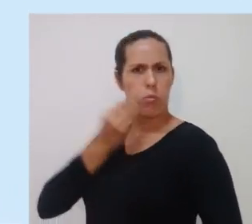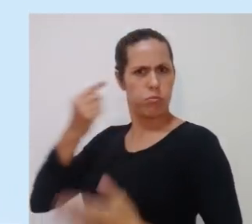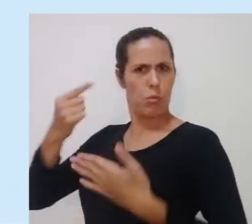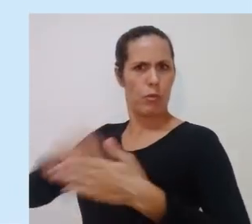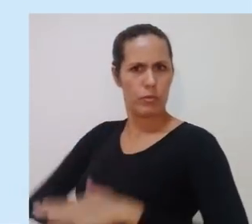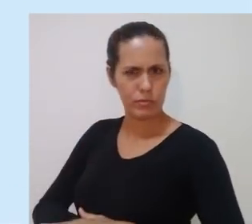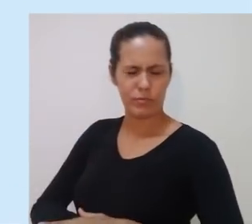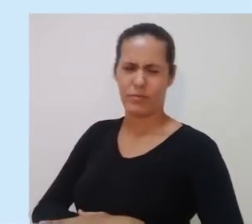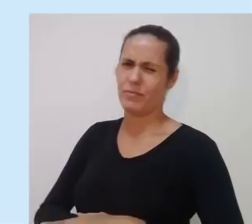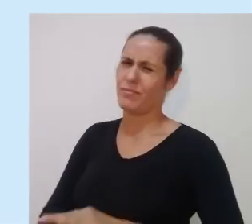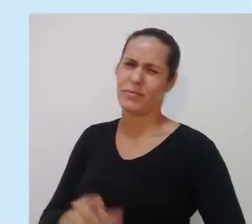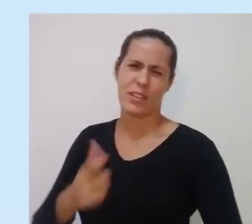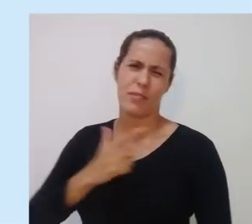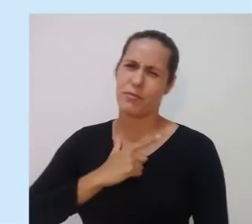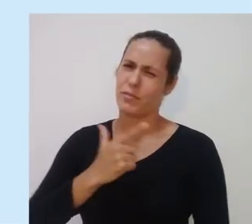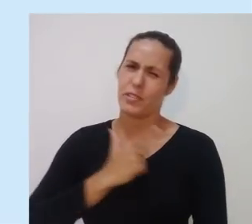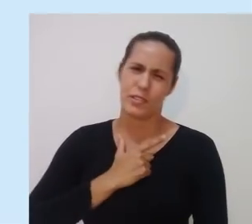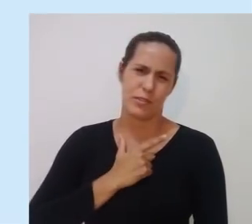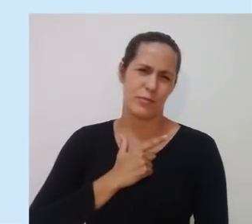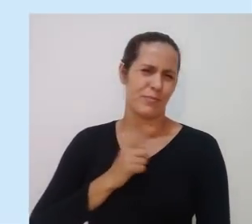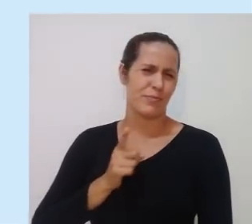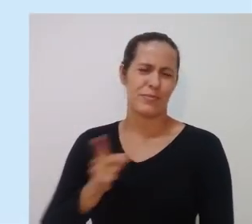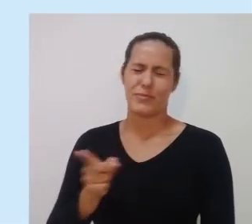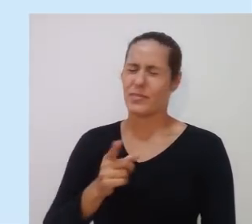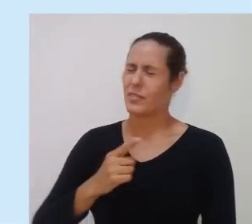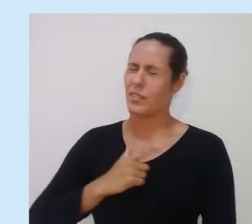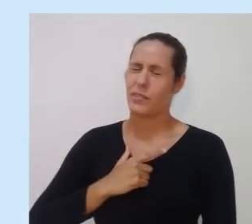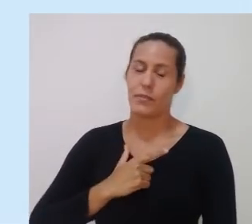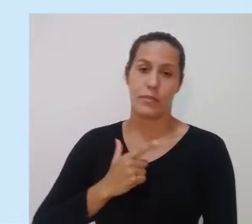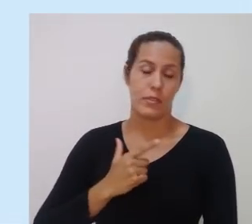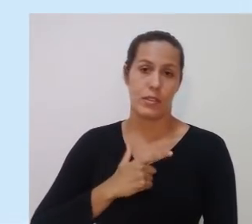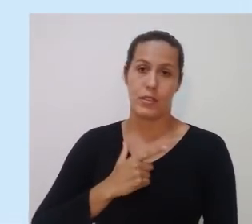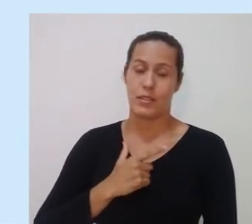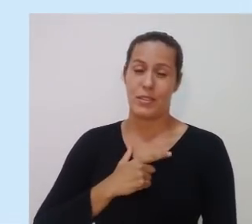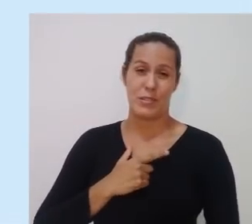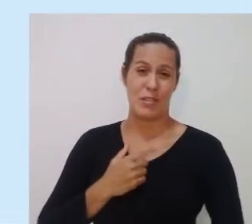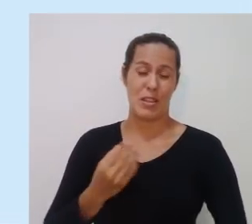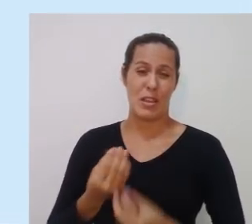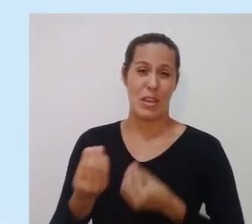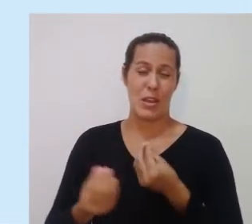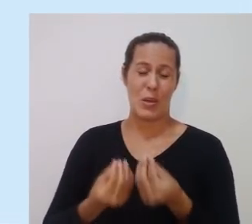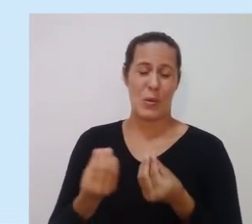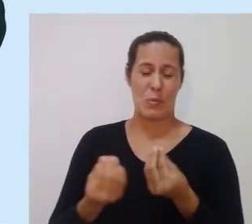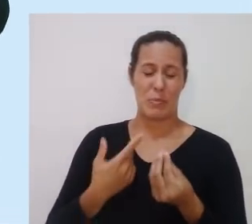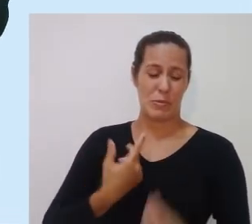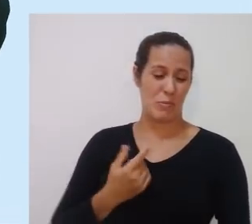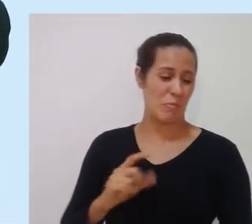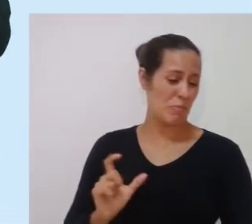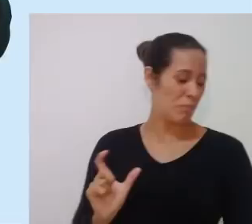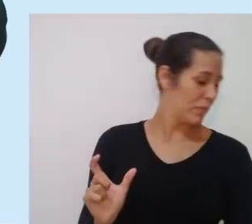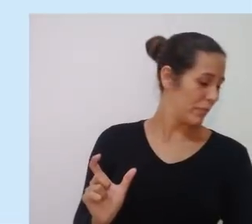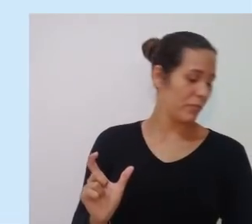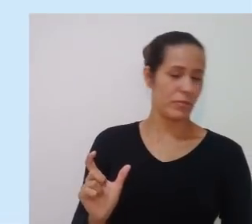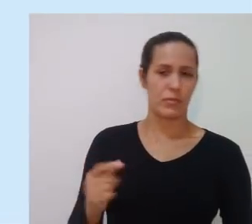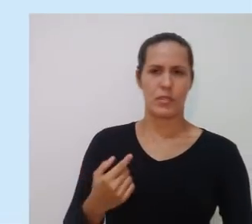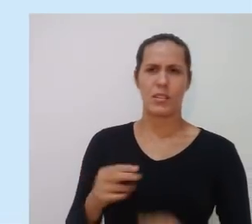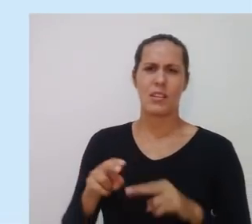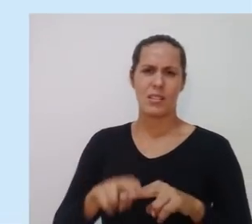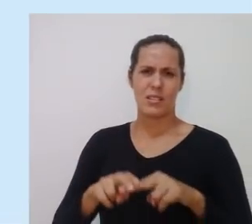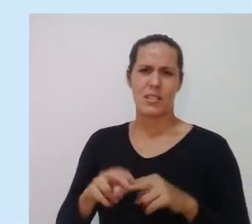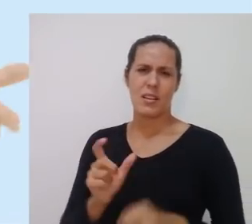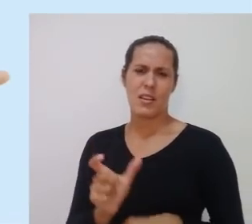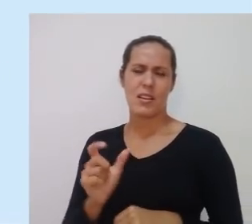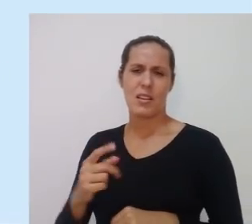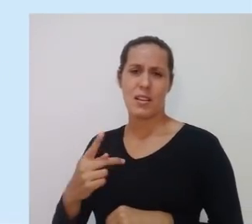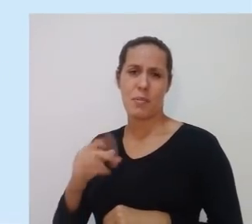como se fossem reais conhecedoras. Isso é feio. Isso é um simples pitaqueiro.